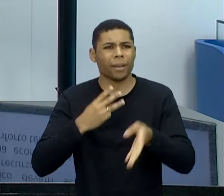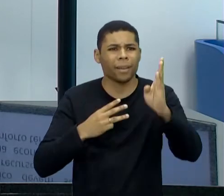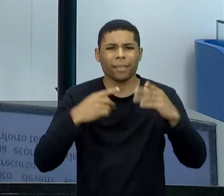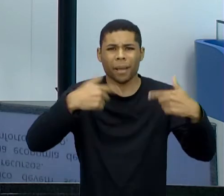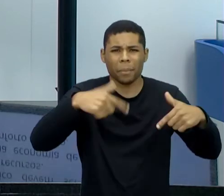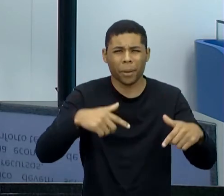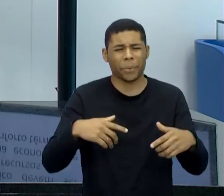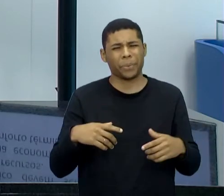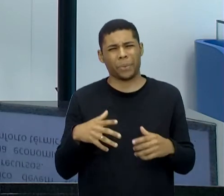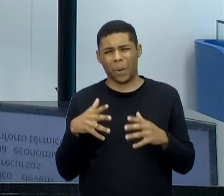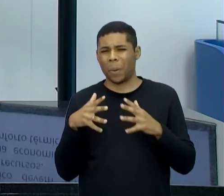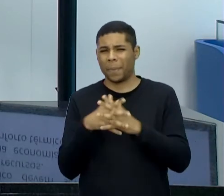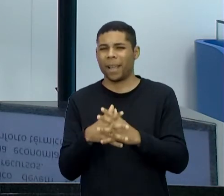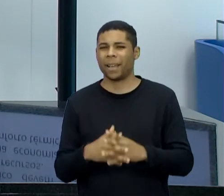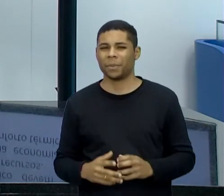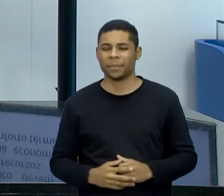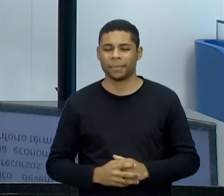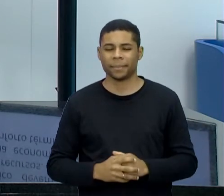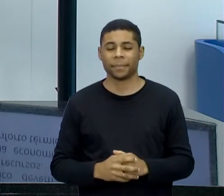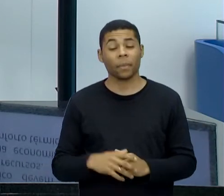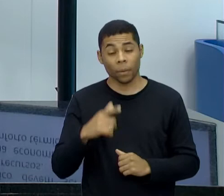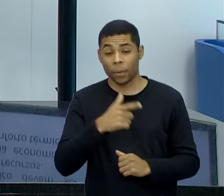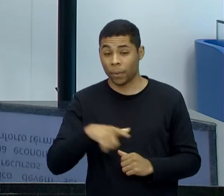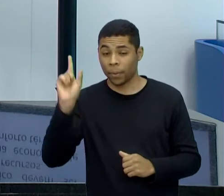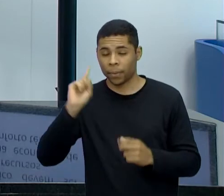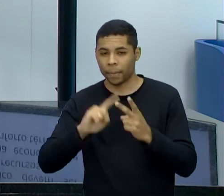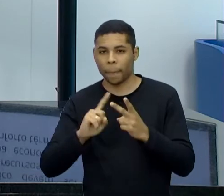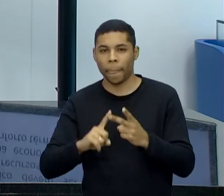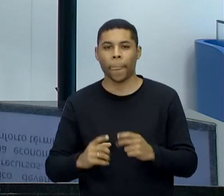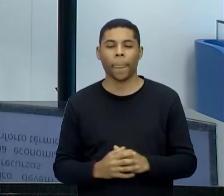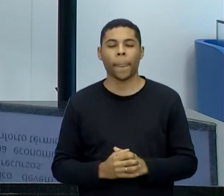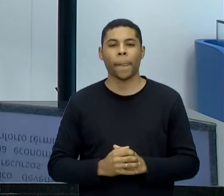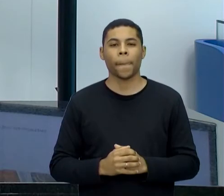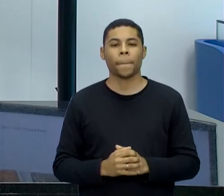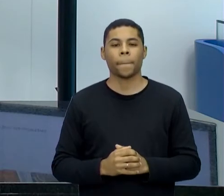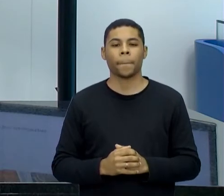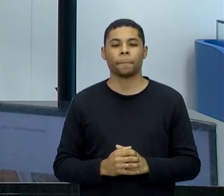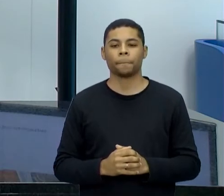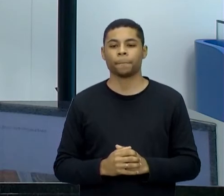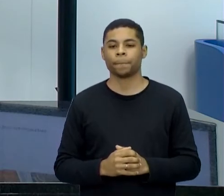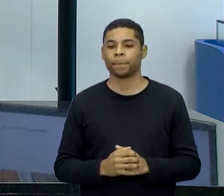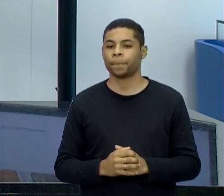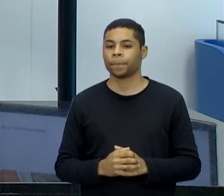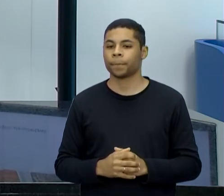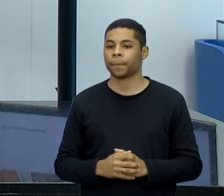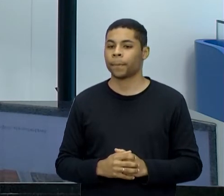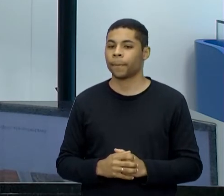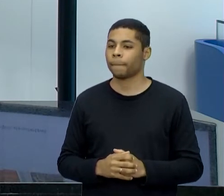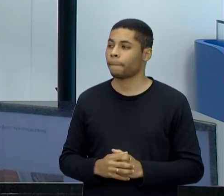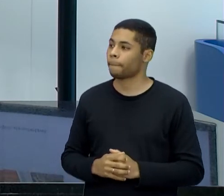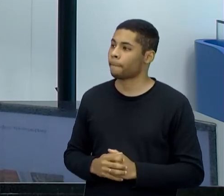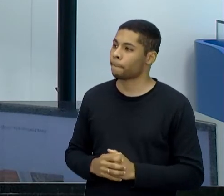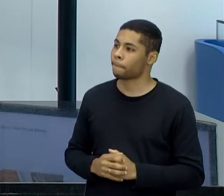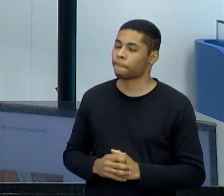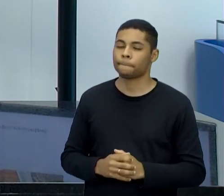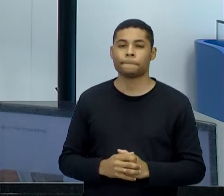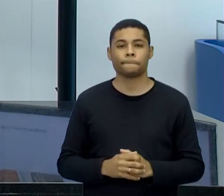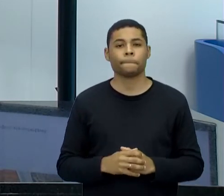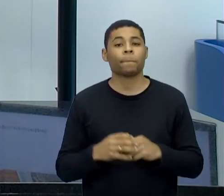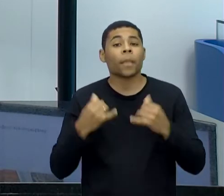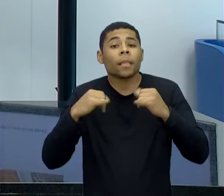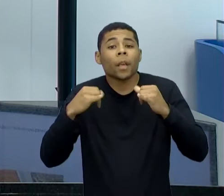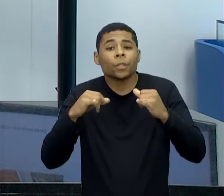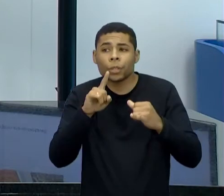mais complicada. Outra coisa é o consumo aí de energia,